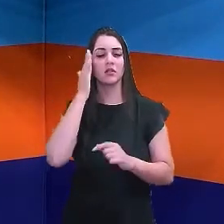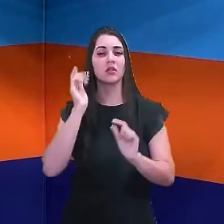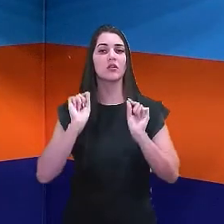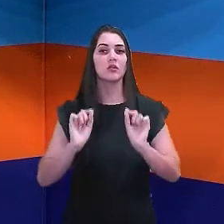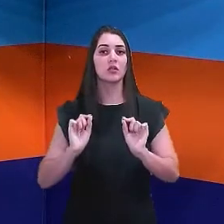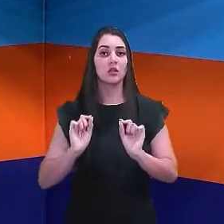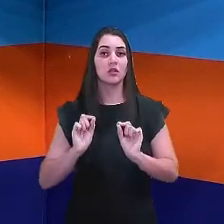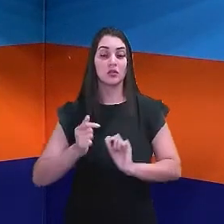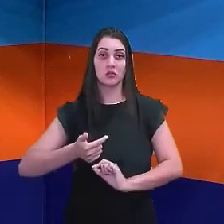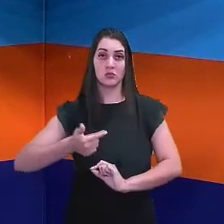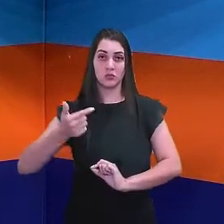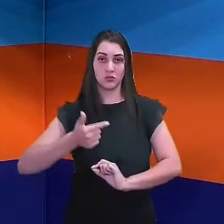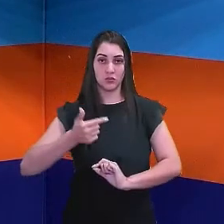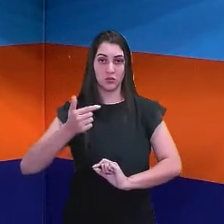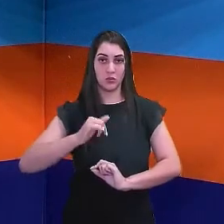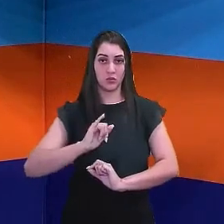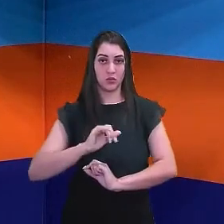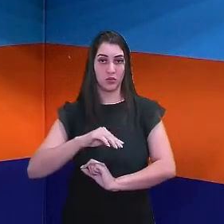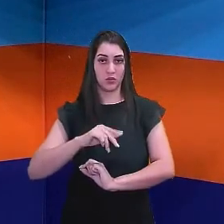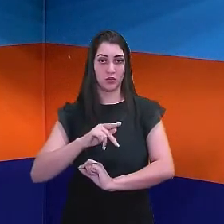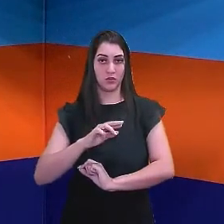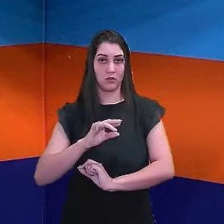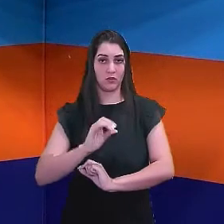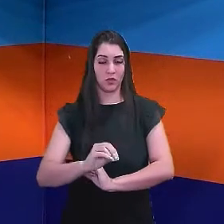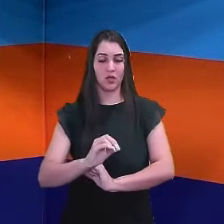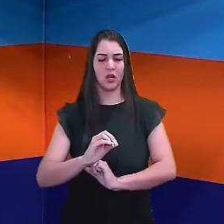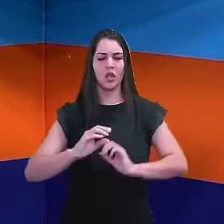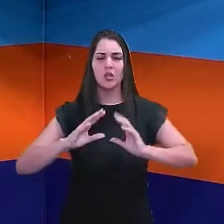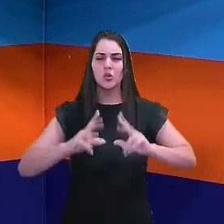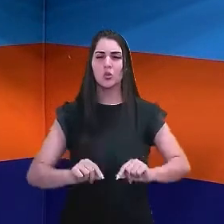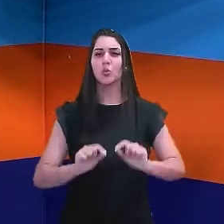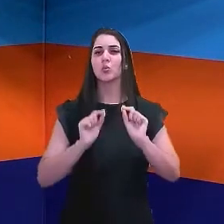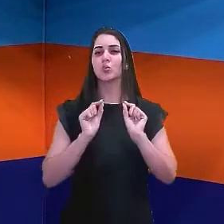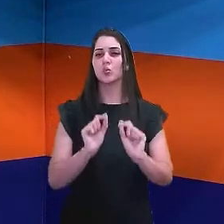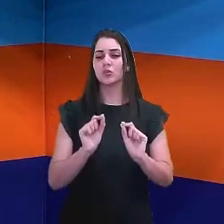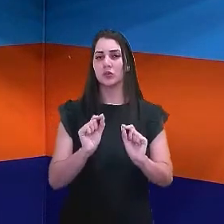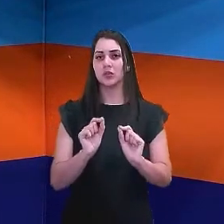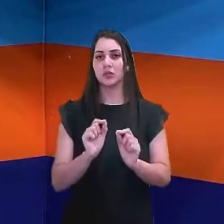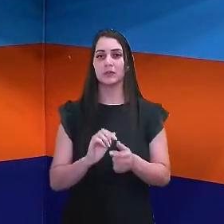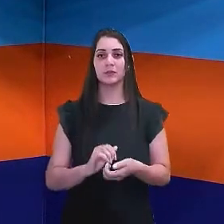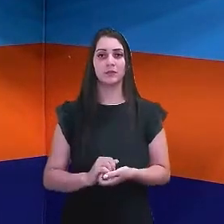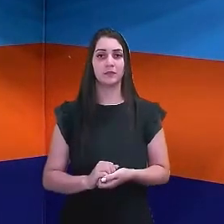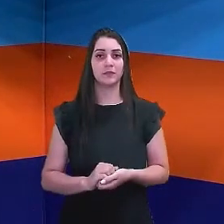que o Segundo Império é, sobretudo, uma